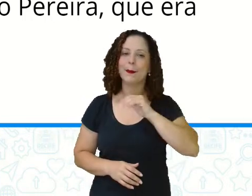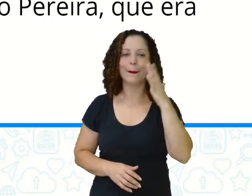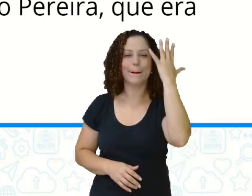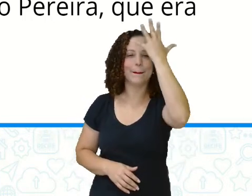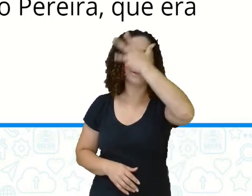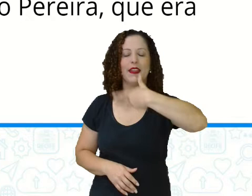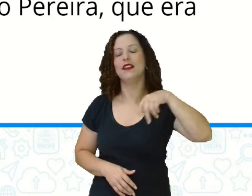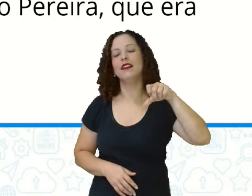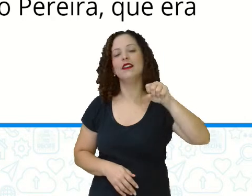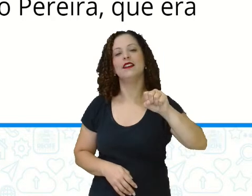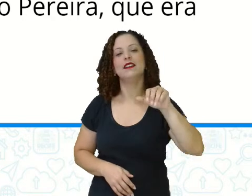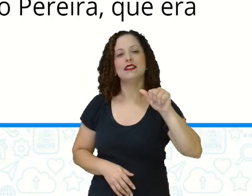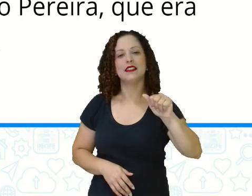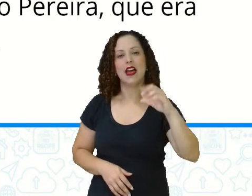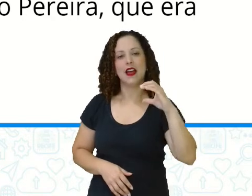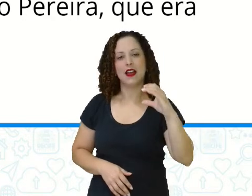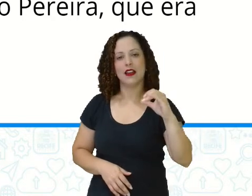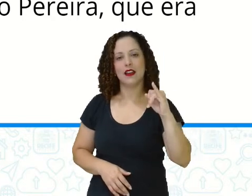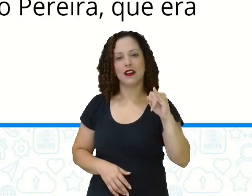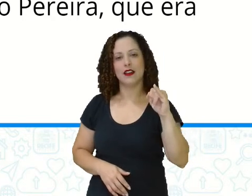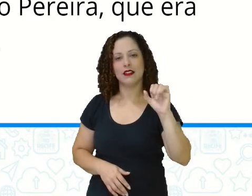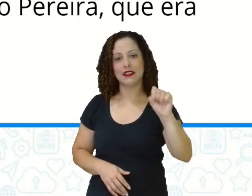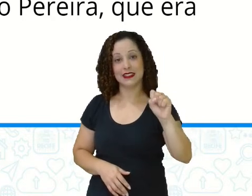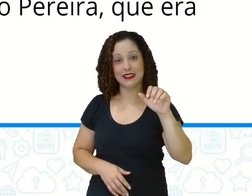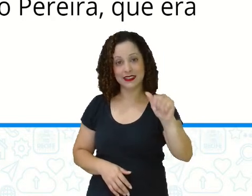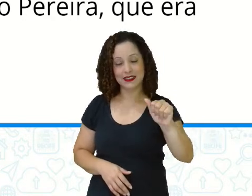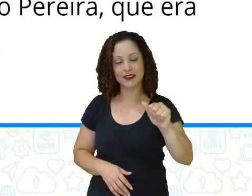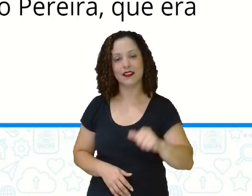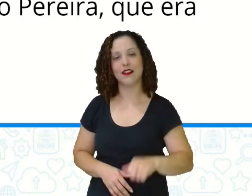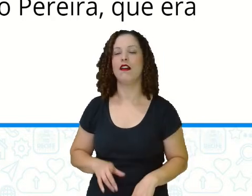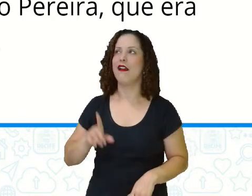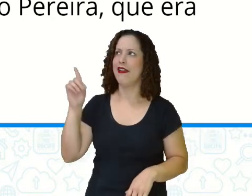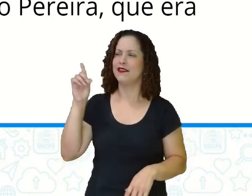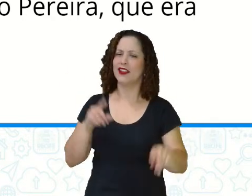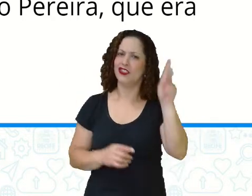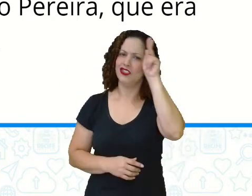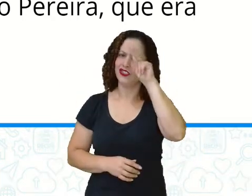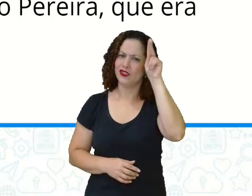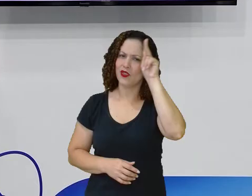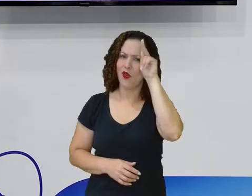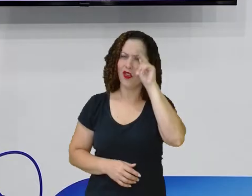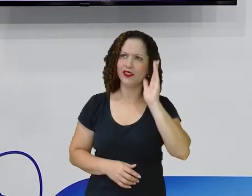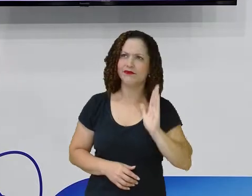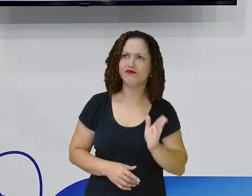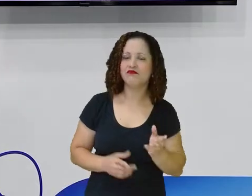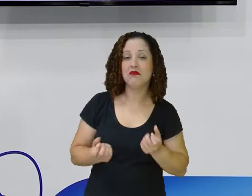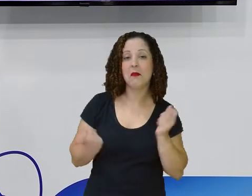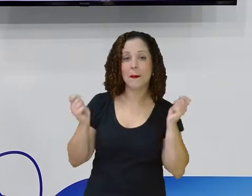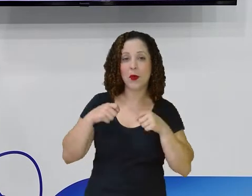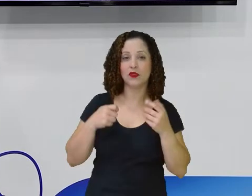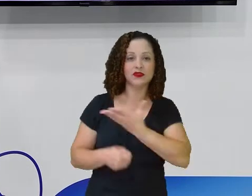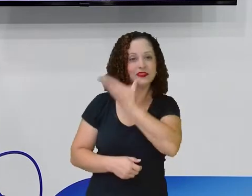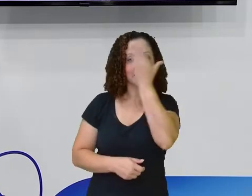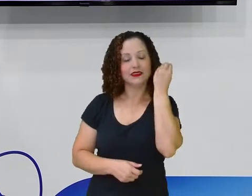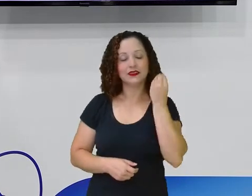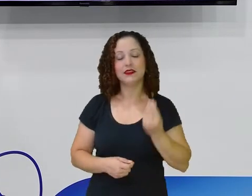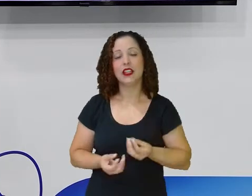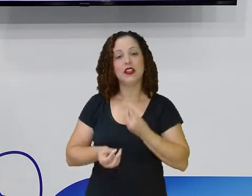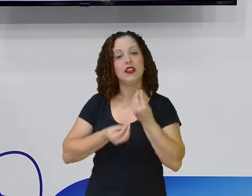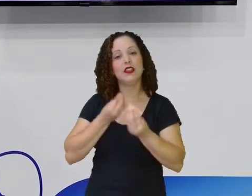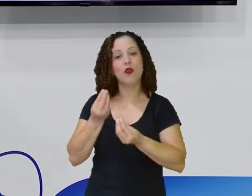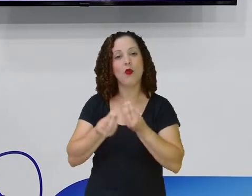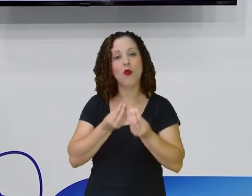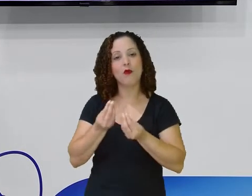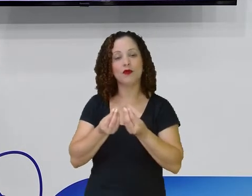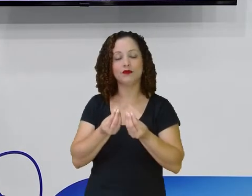e até para quem assistiu poder rever. Porque como não é uma história comum, pode ter esquecido. E como nós vamos comparar, como eu sei